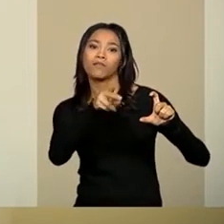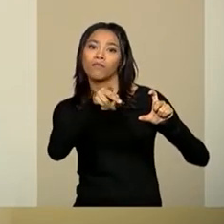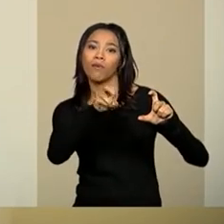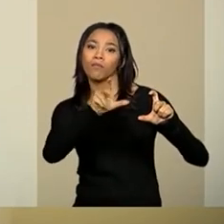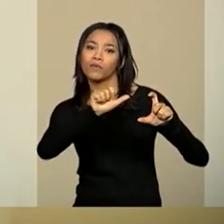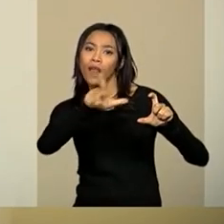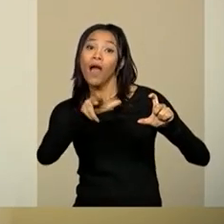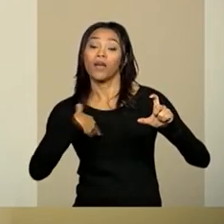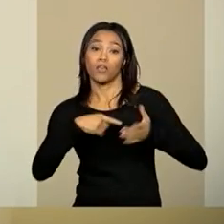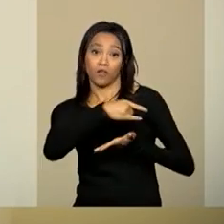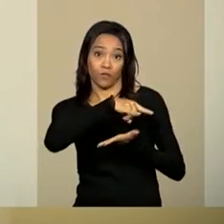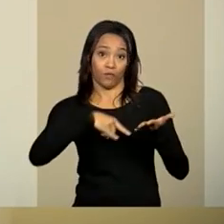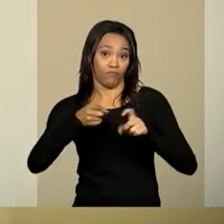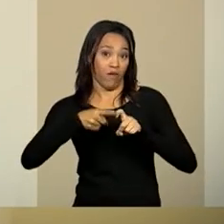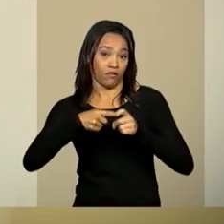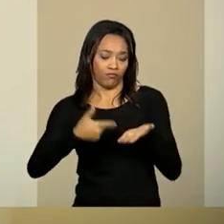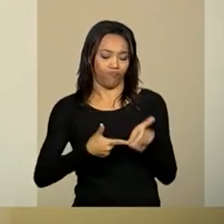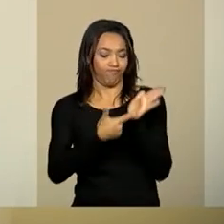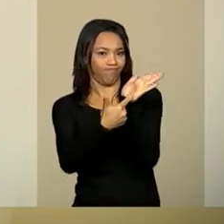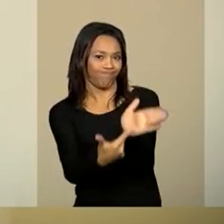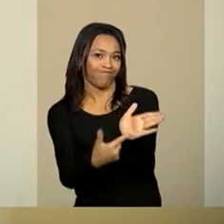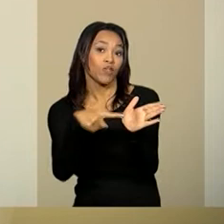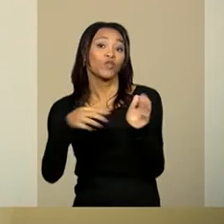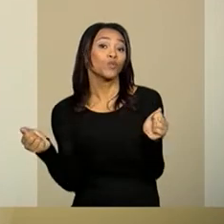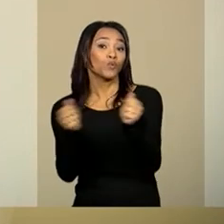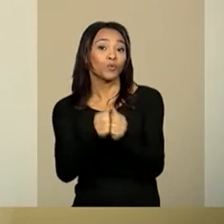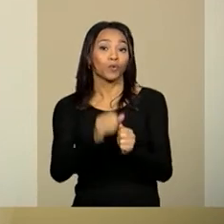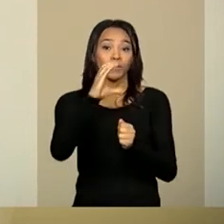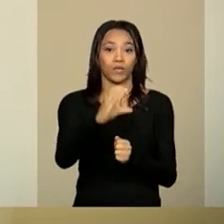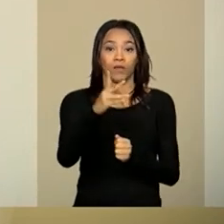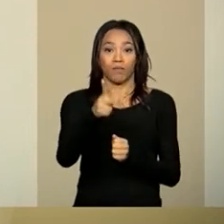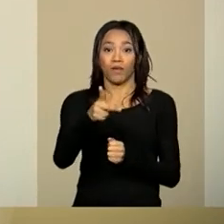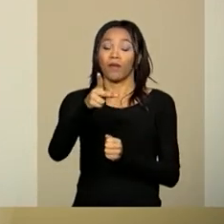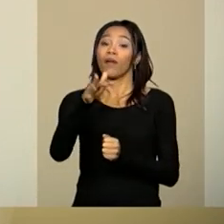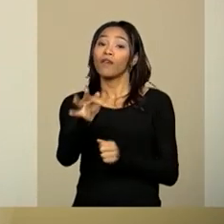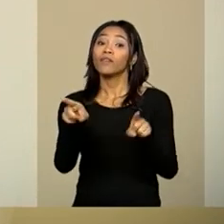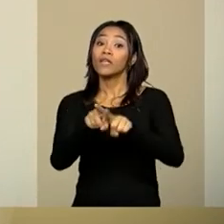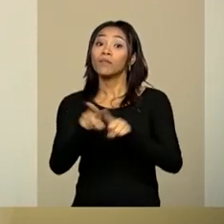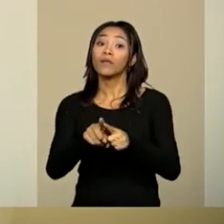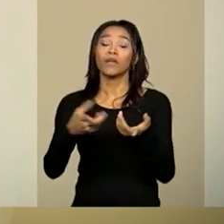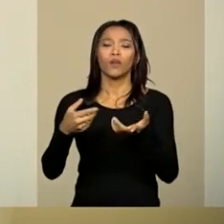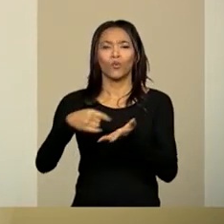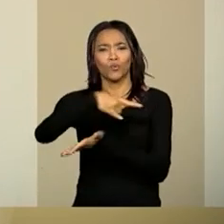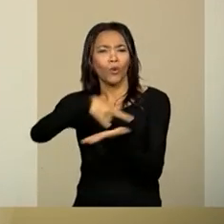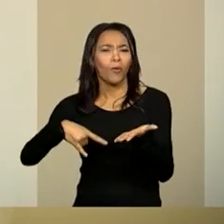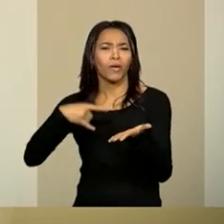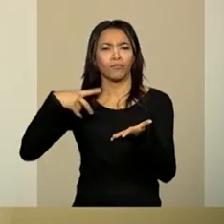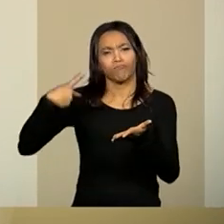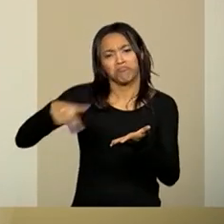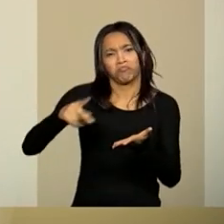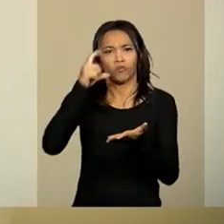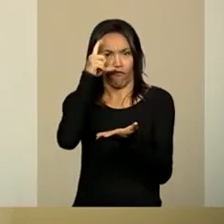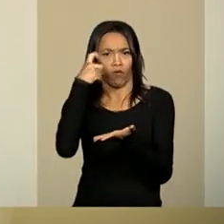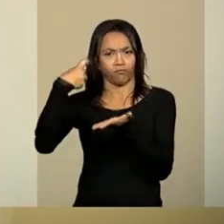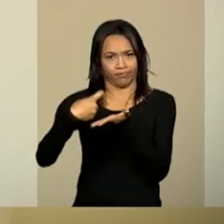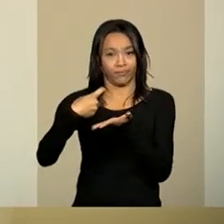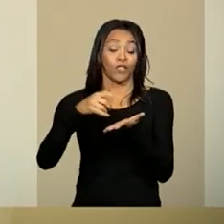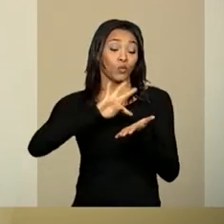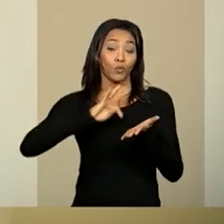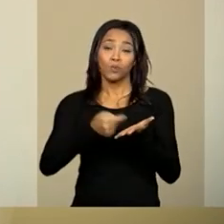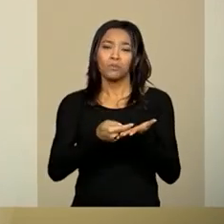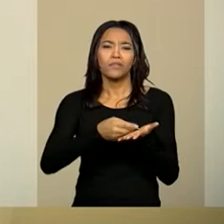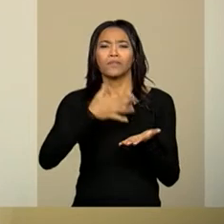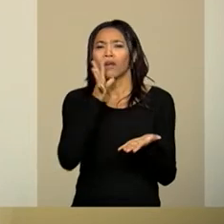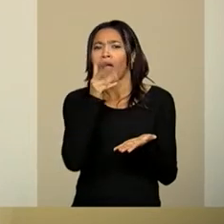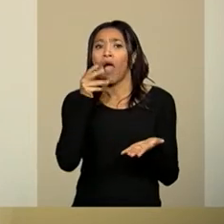apresentar a receita do seu médico acompanhada do CPF e de um documento pessoal com a sua foto tudo